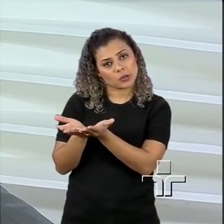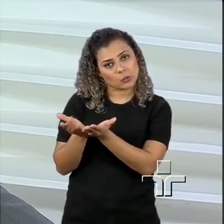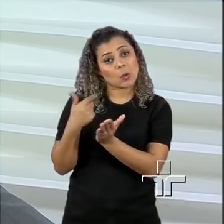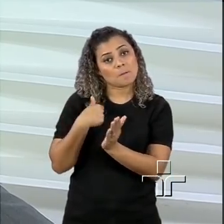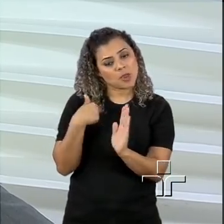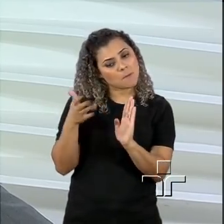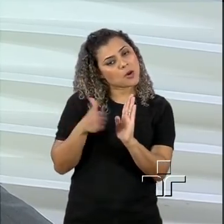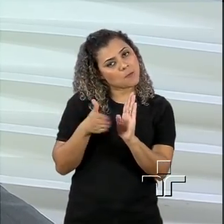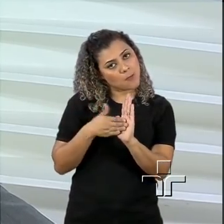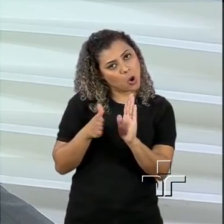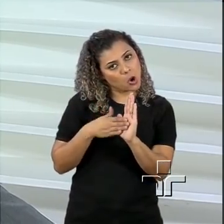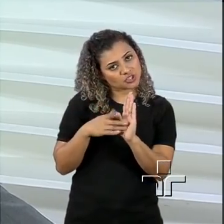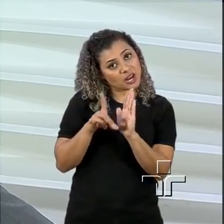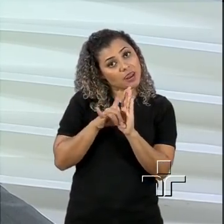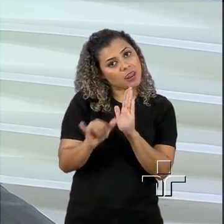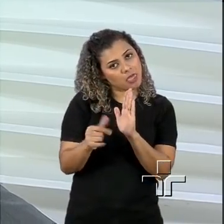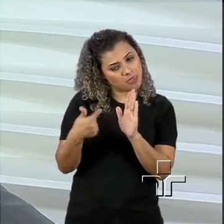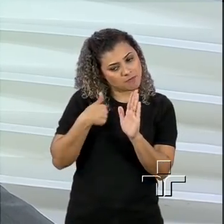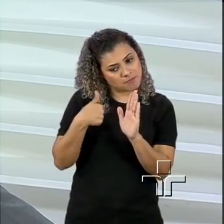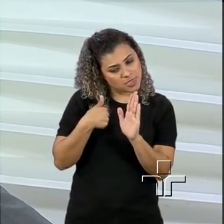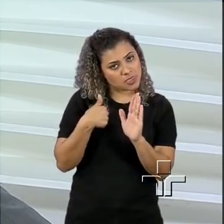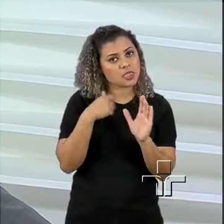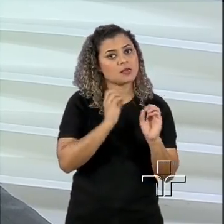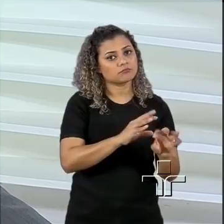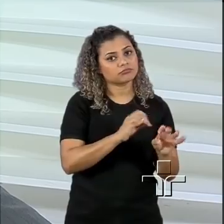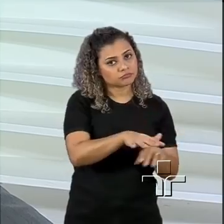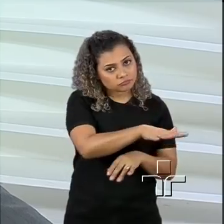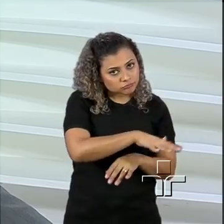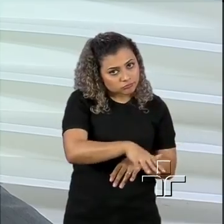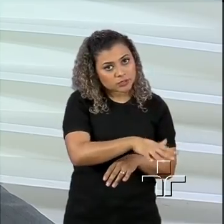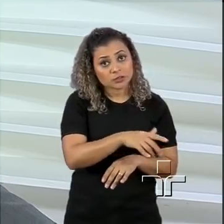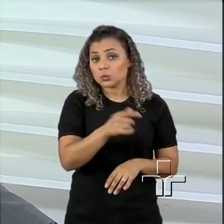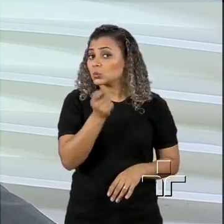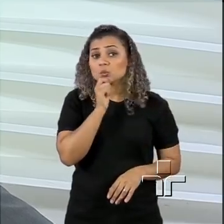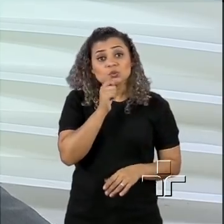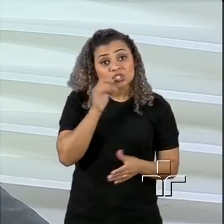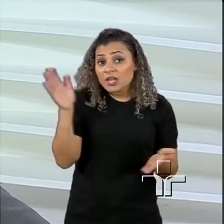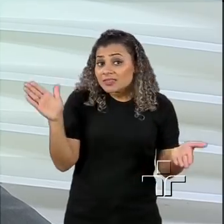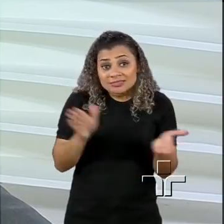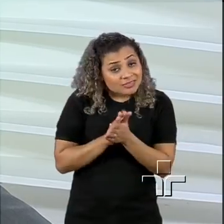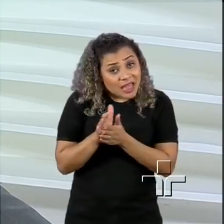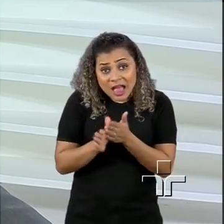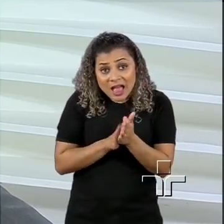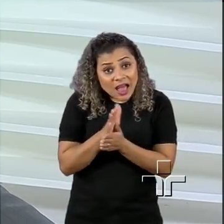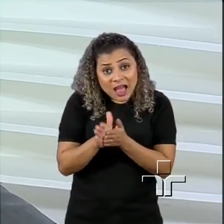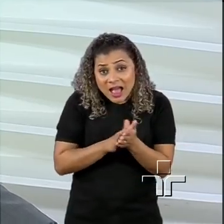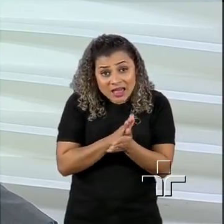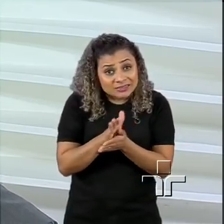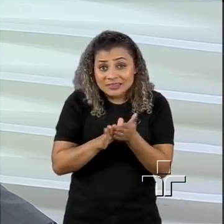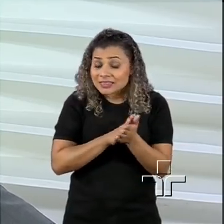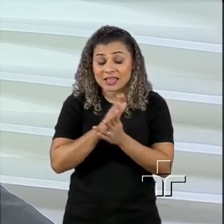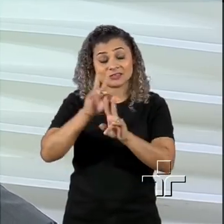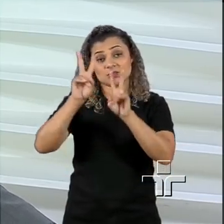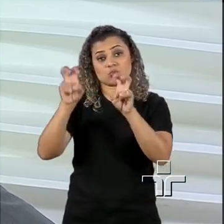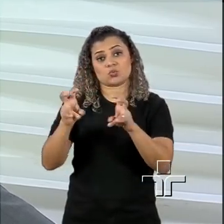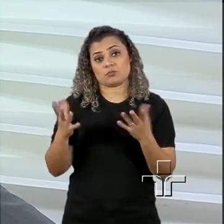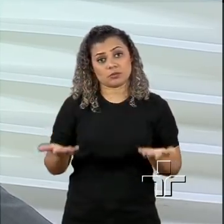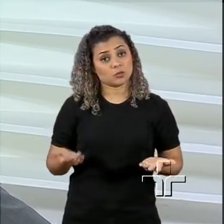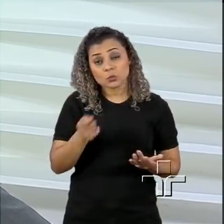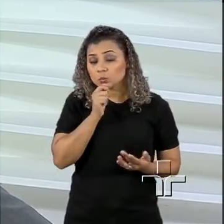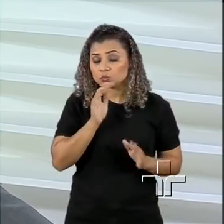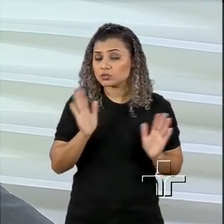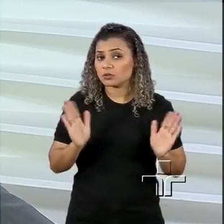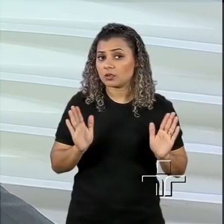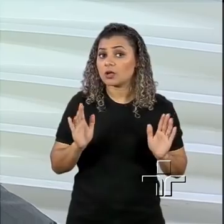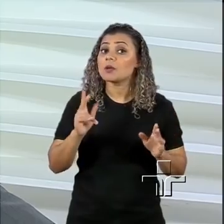lei do Plano Educacional Municipal não tinha absolutamente nenhuma relação como essa. Na verdade, os